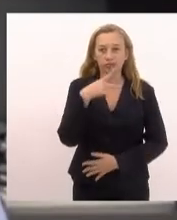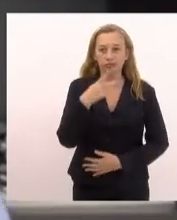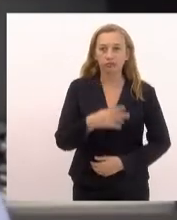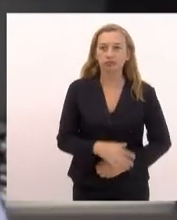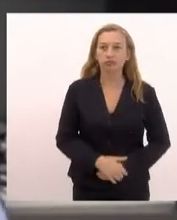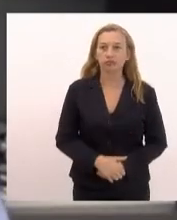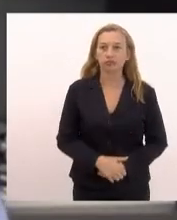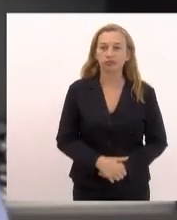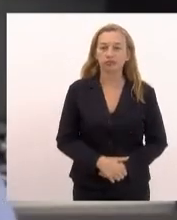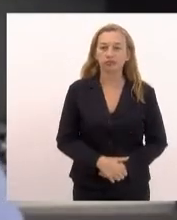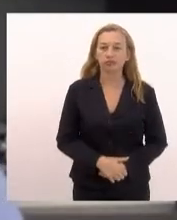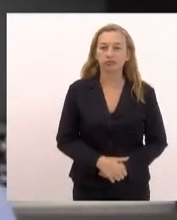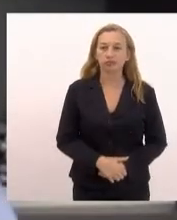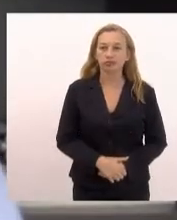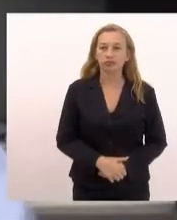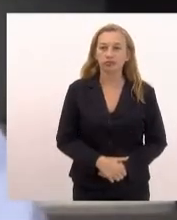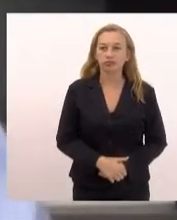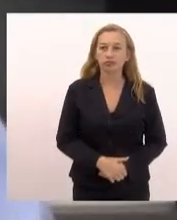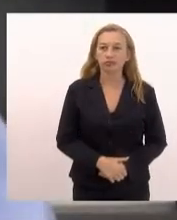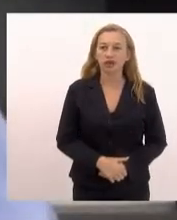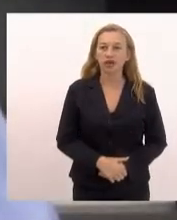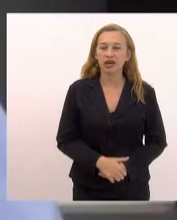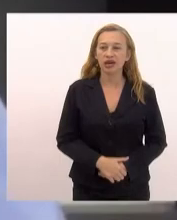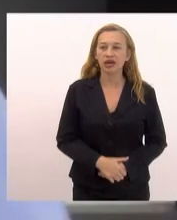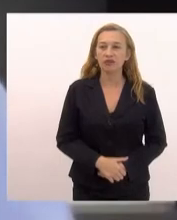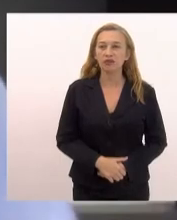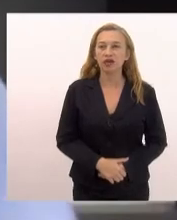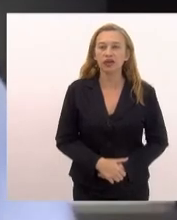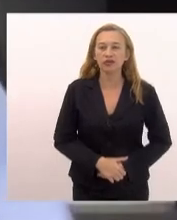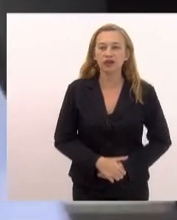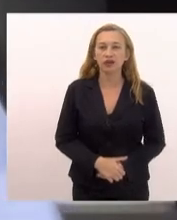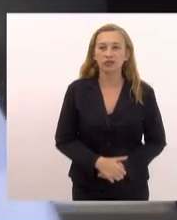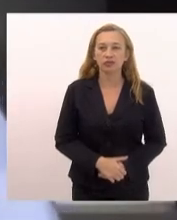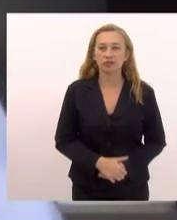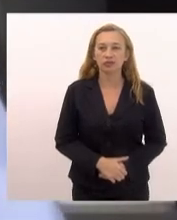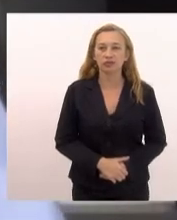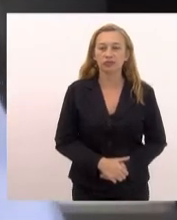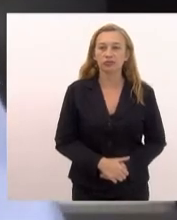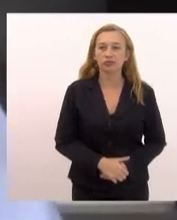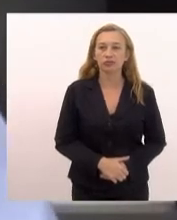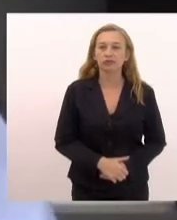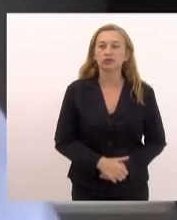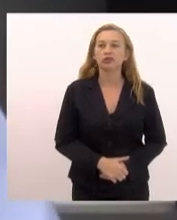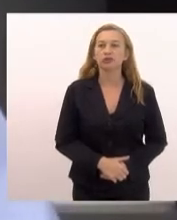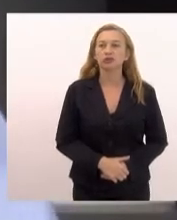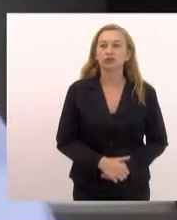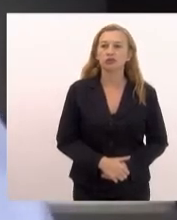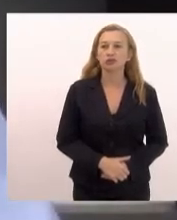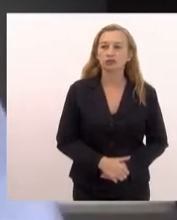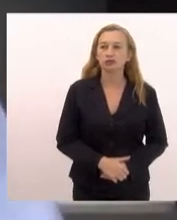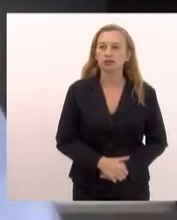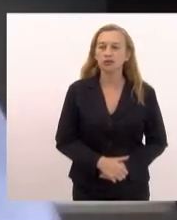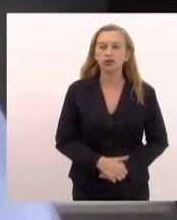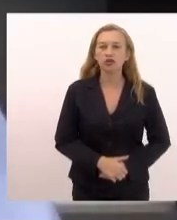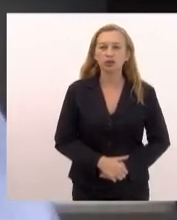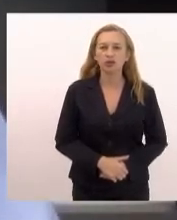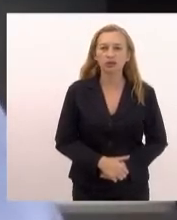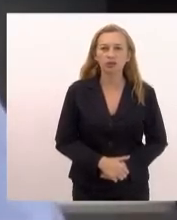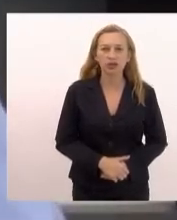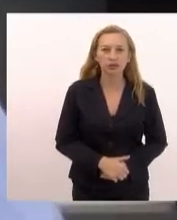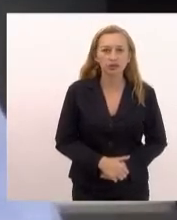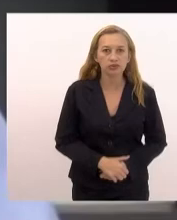dizendo, à frente da comissão especial, tive a oportunidade, não é, de